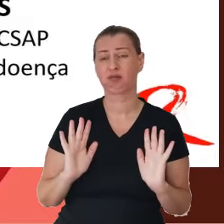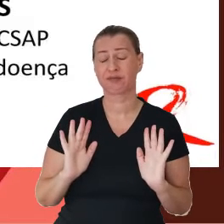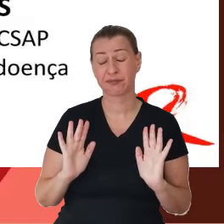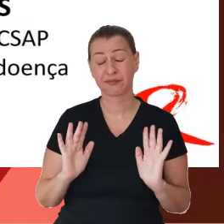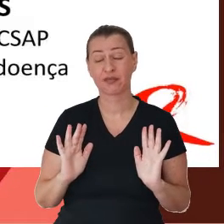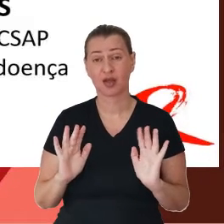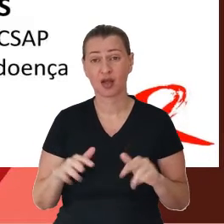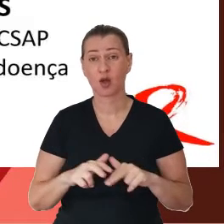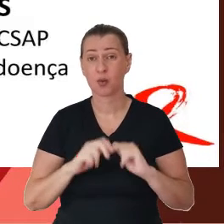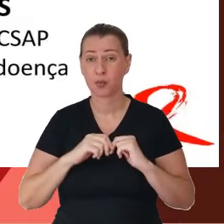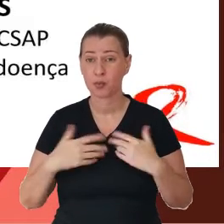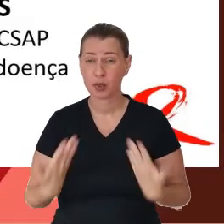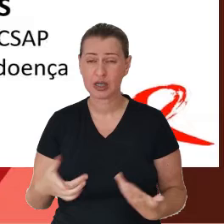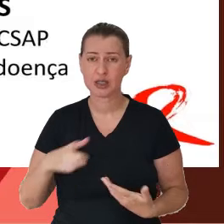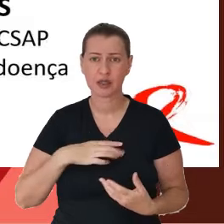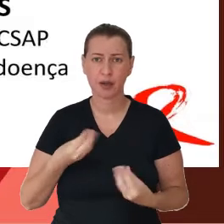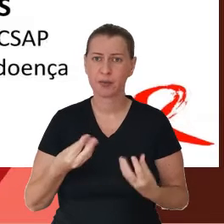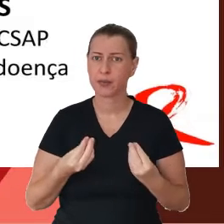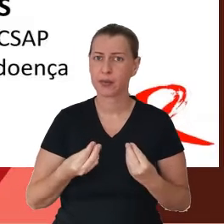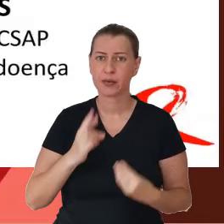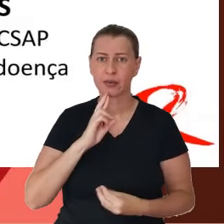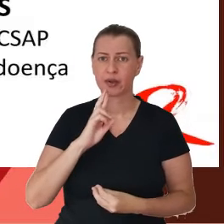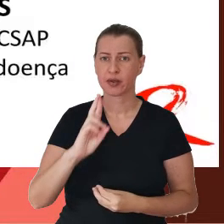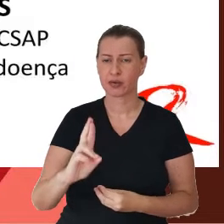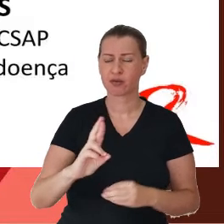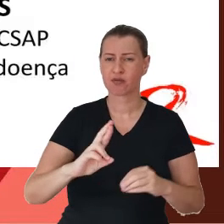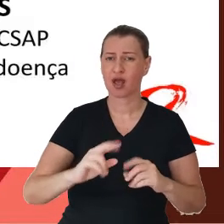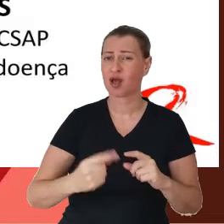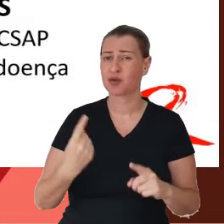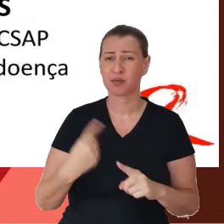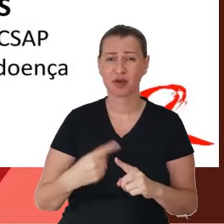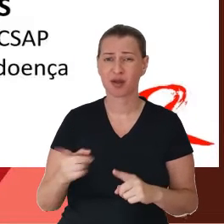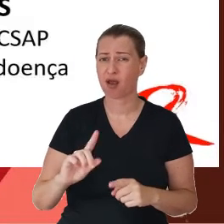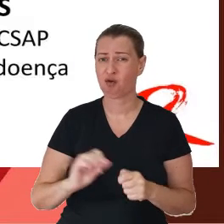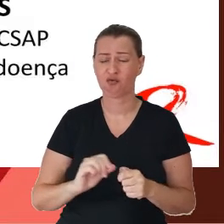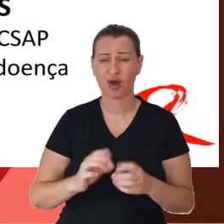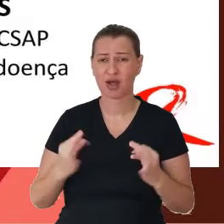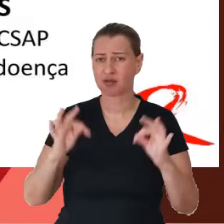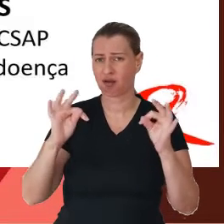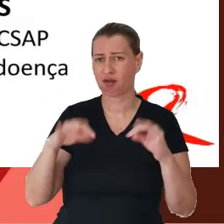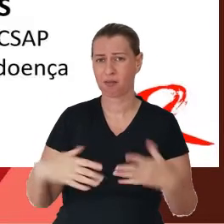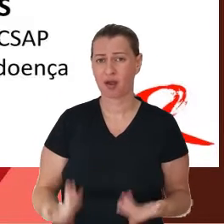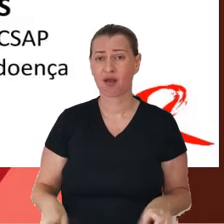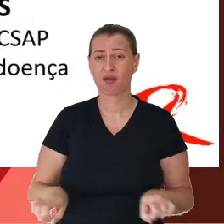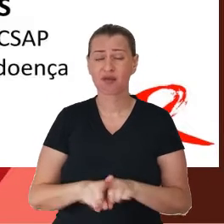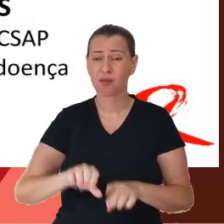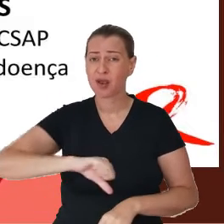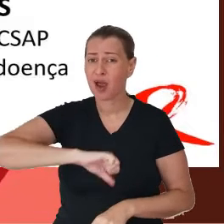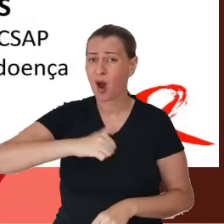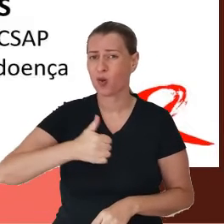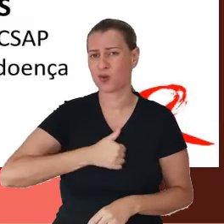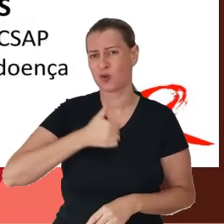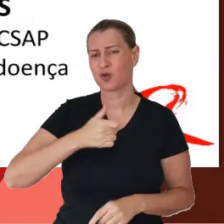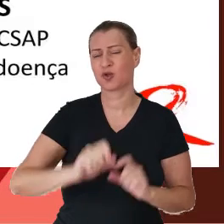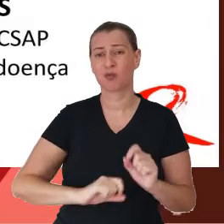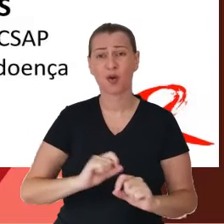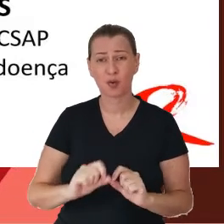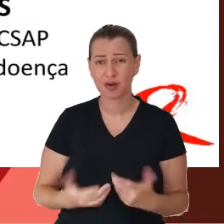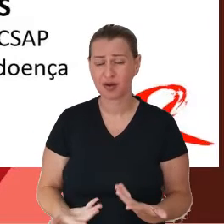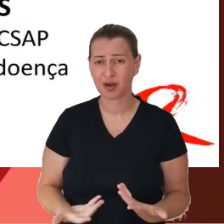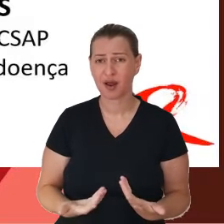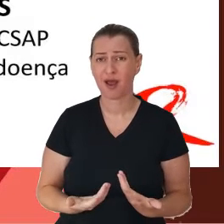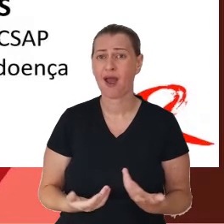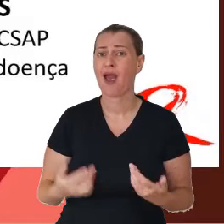estar trazendo várias outras consequências, né, do não tratamento. A autoestima dessas pessoas, ela